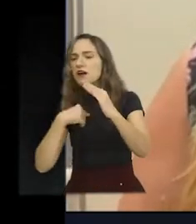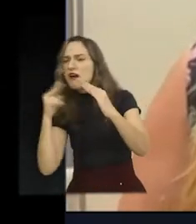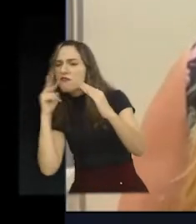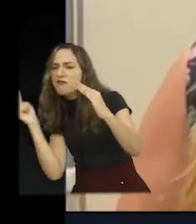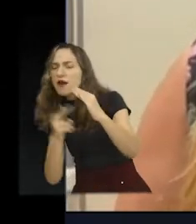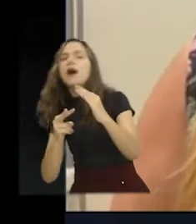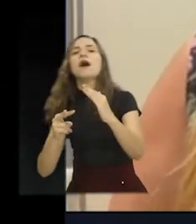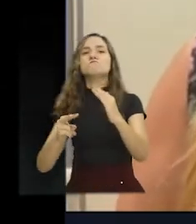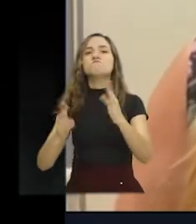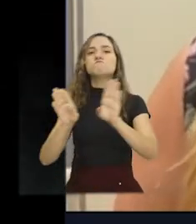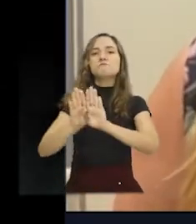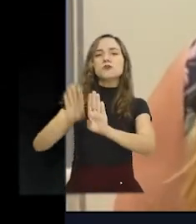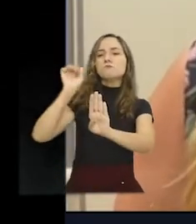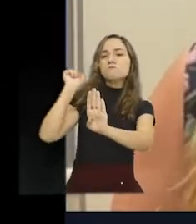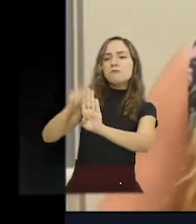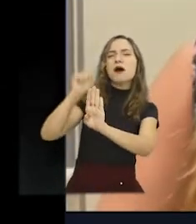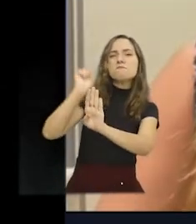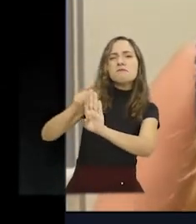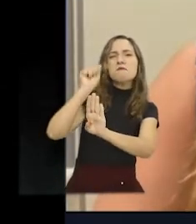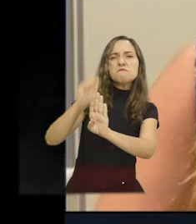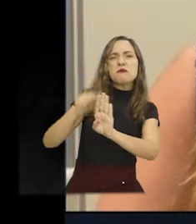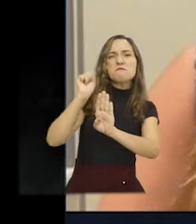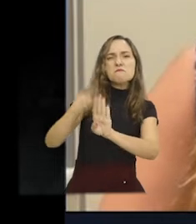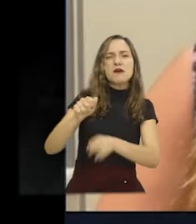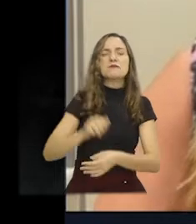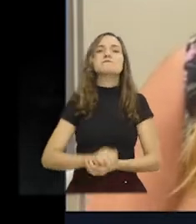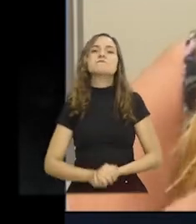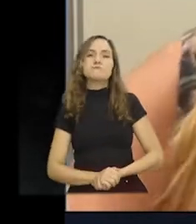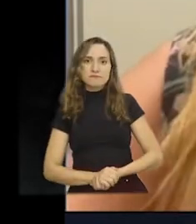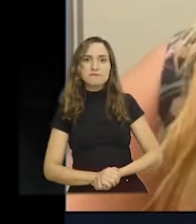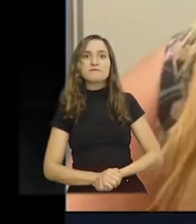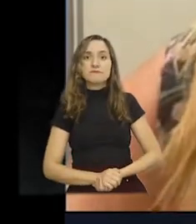da avó. Bateu na porta.